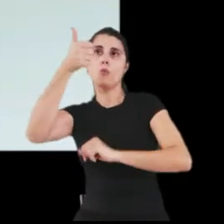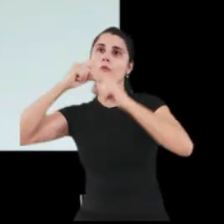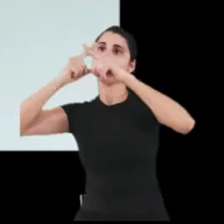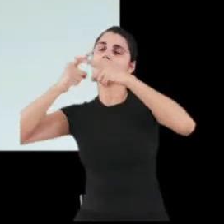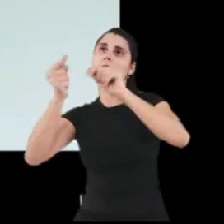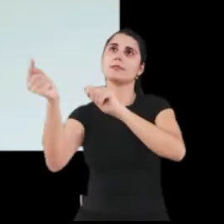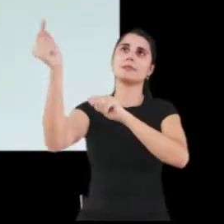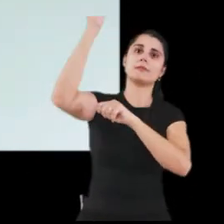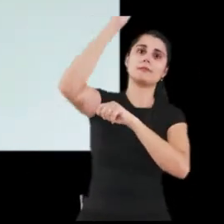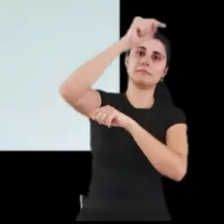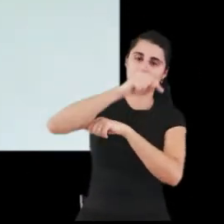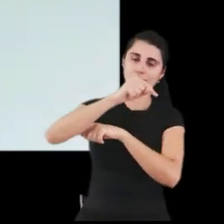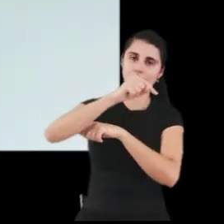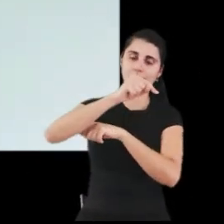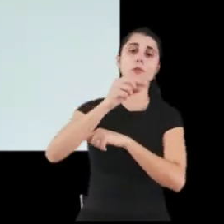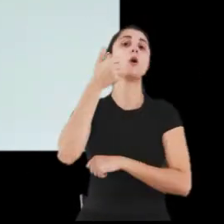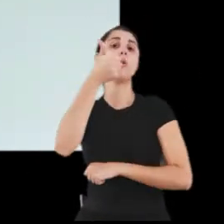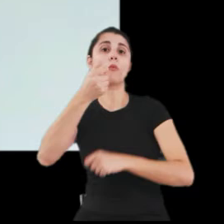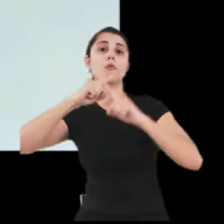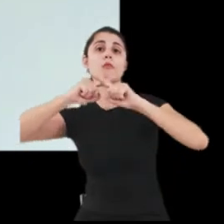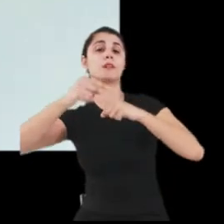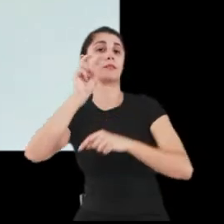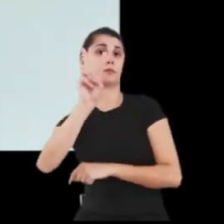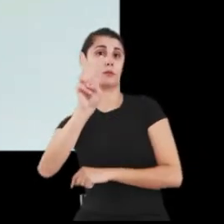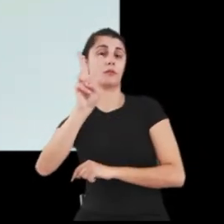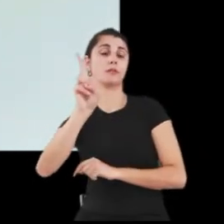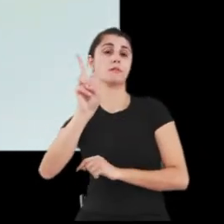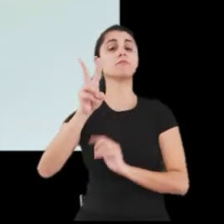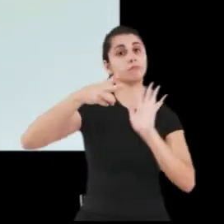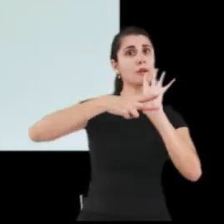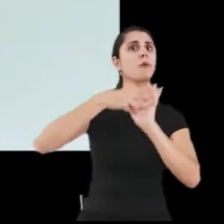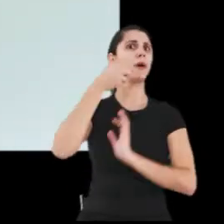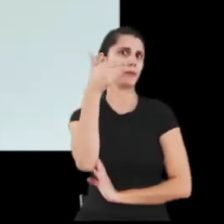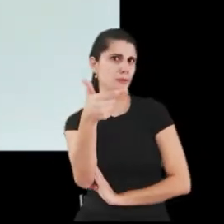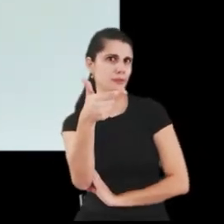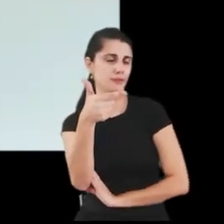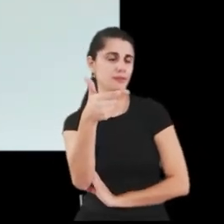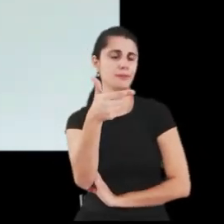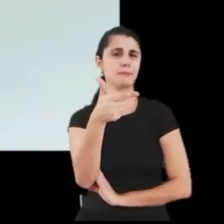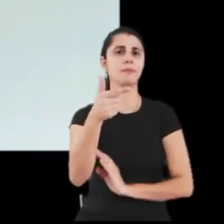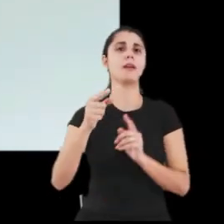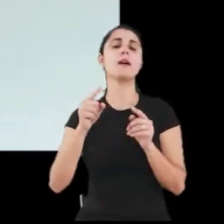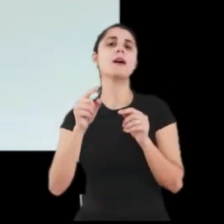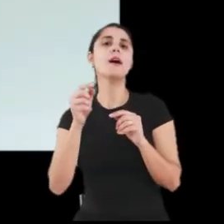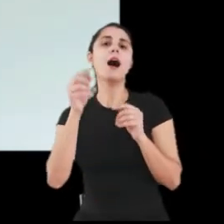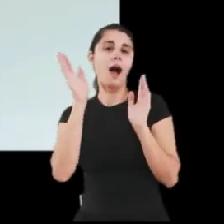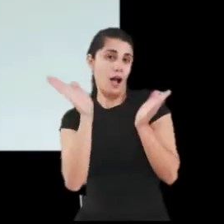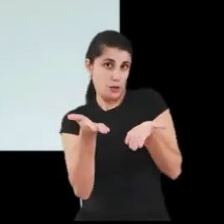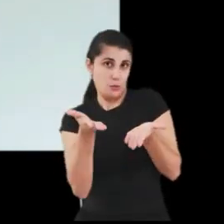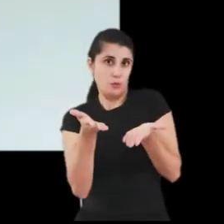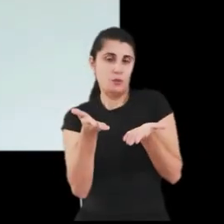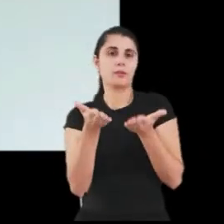primeiro fator que eu acabei de descobrir aqui. 1 vezes 2 dá 2. Agora, Eu